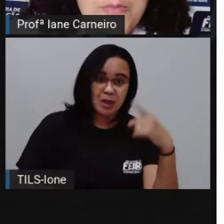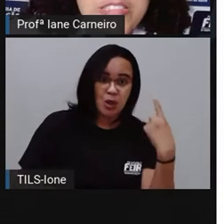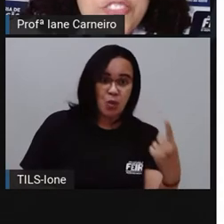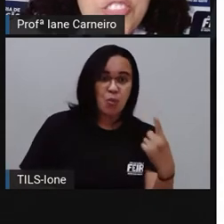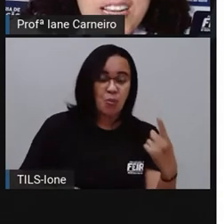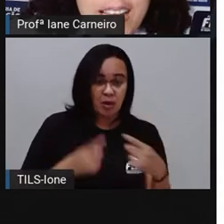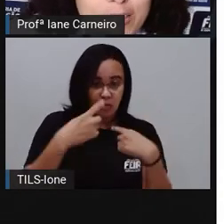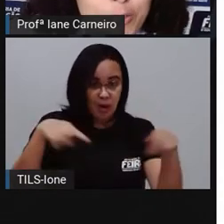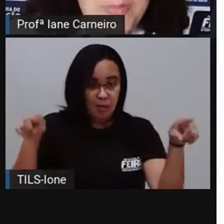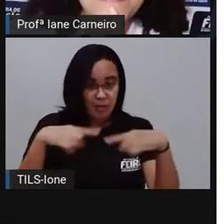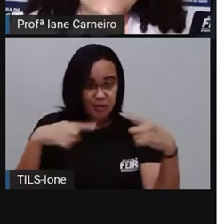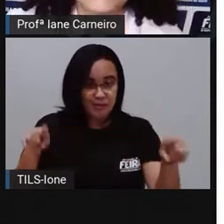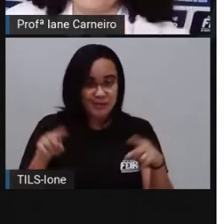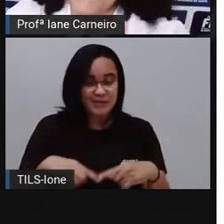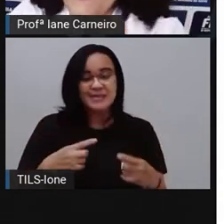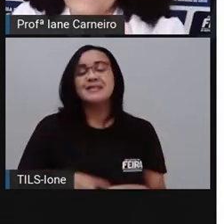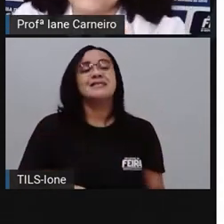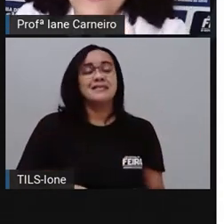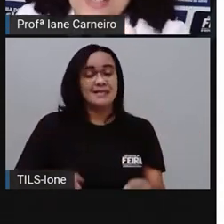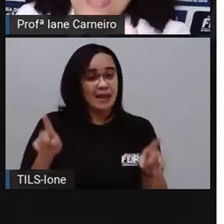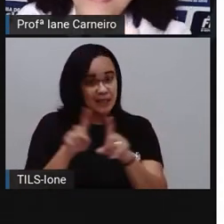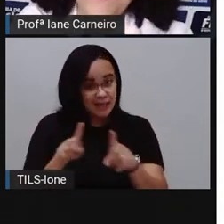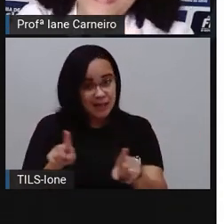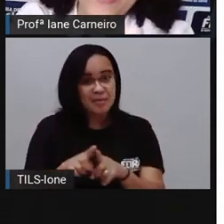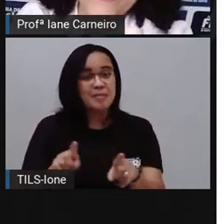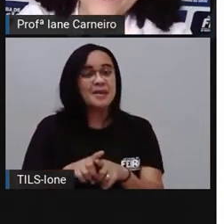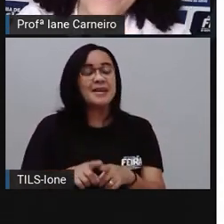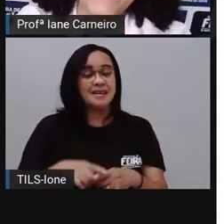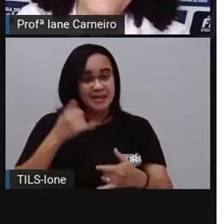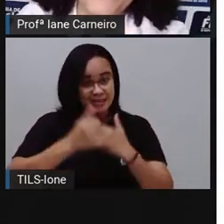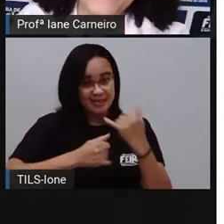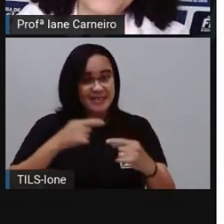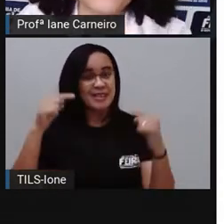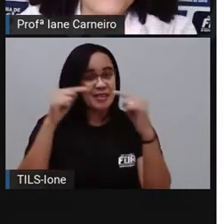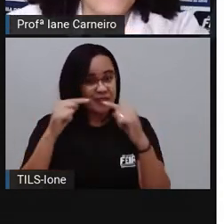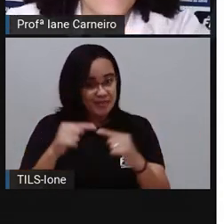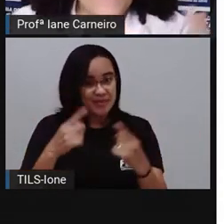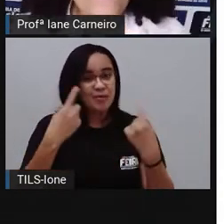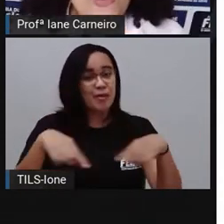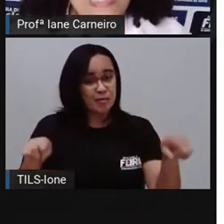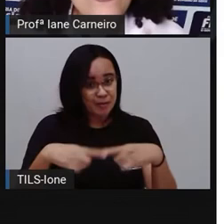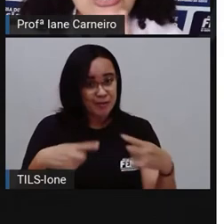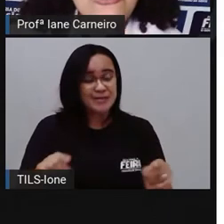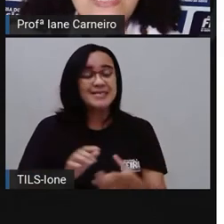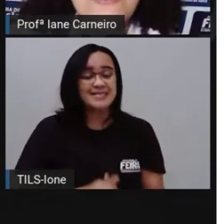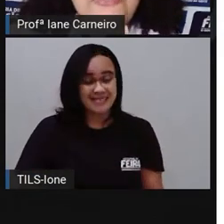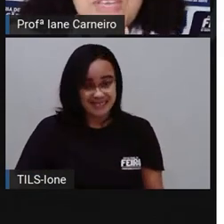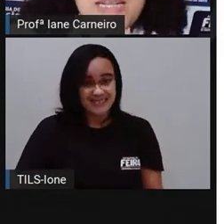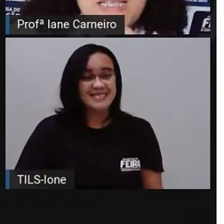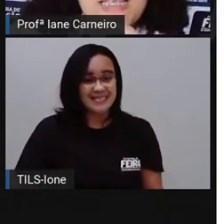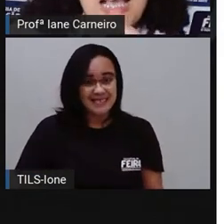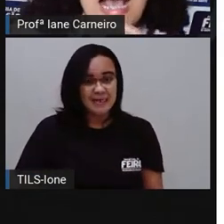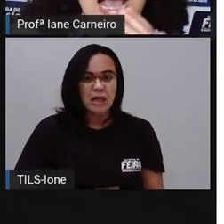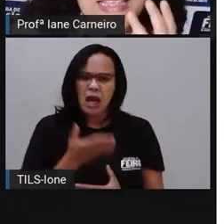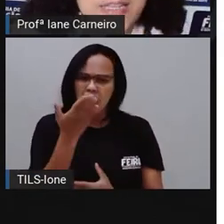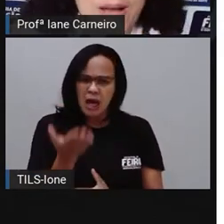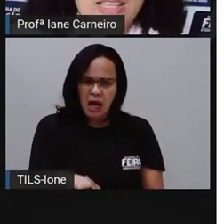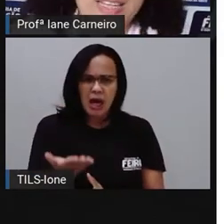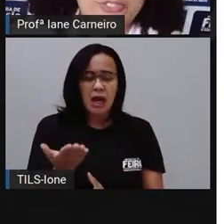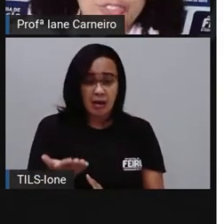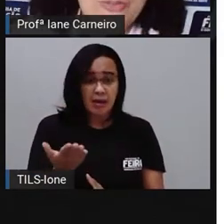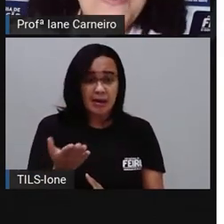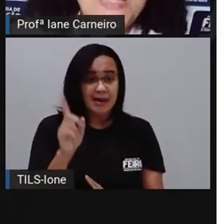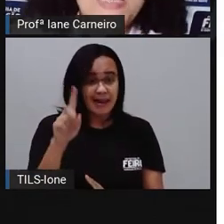fez com a música de Chiclete com Banana, e Bel cantou essa paródia, né, que ele fez. Então, é um artista aqui de Feira que ainda,